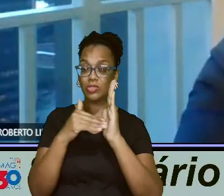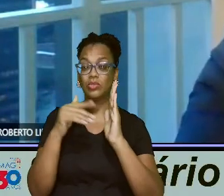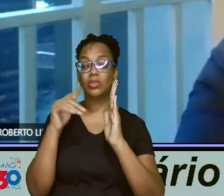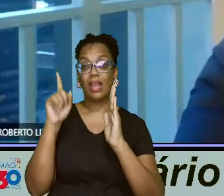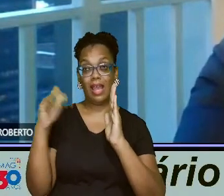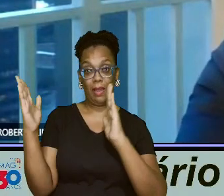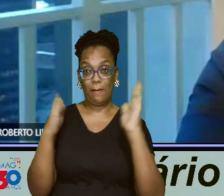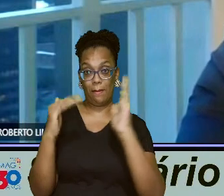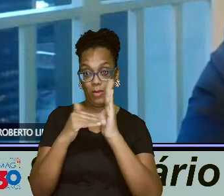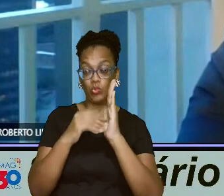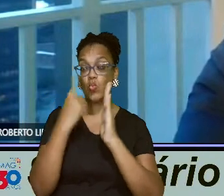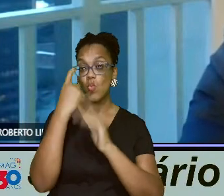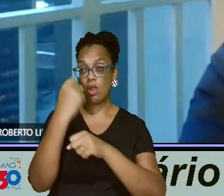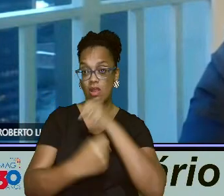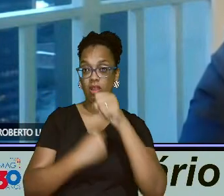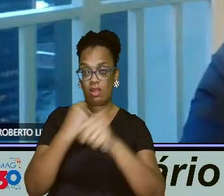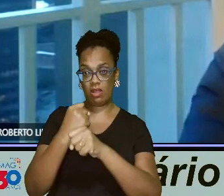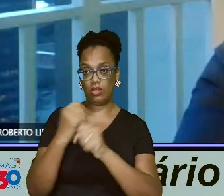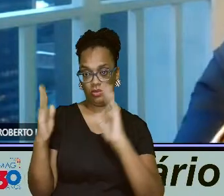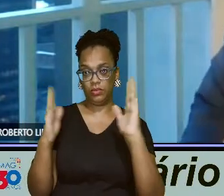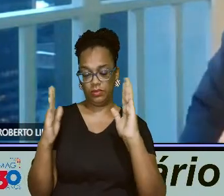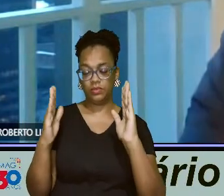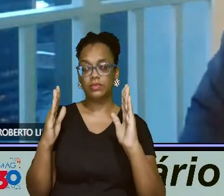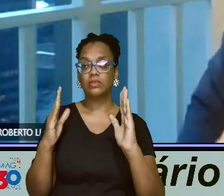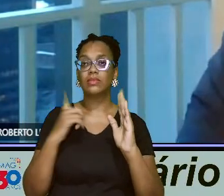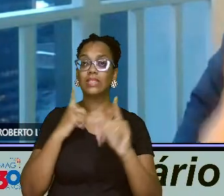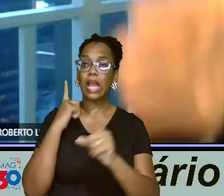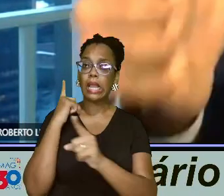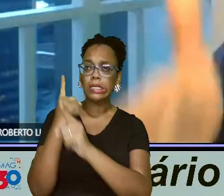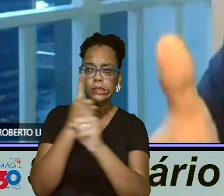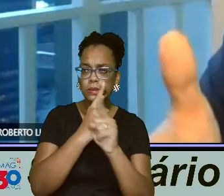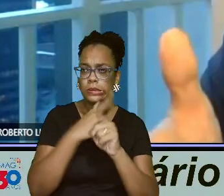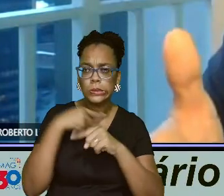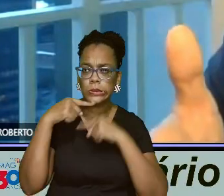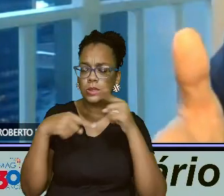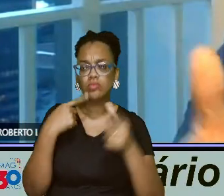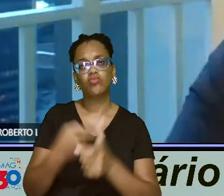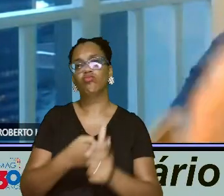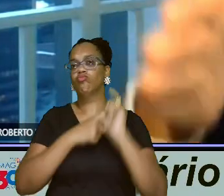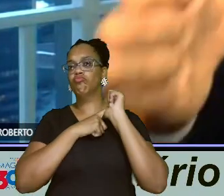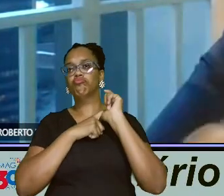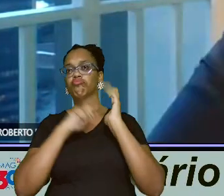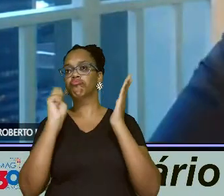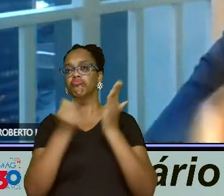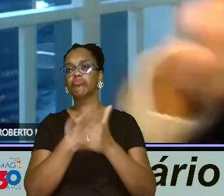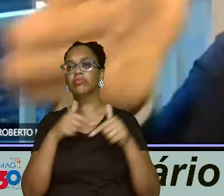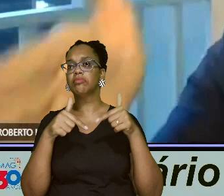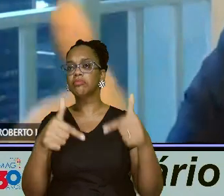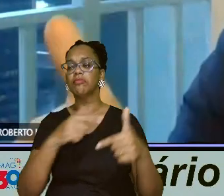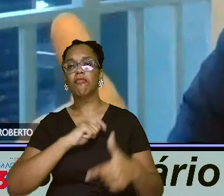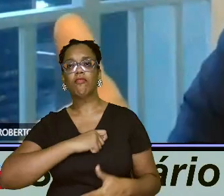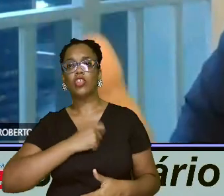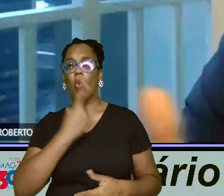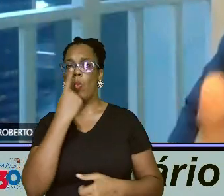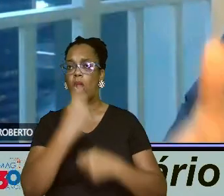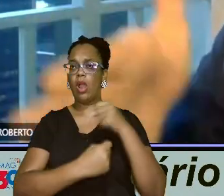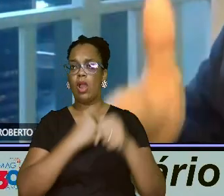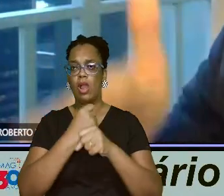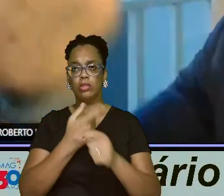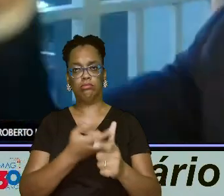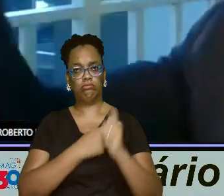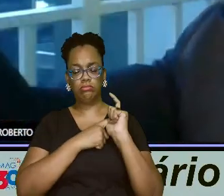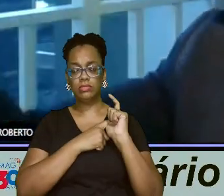né? Não localizados os bens, o devedor suspende a execução fiscal por um ano, né? E após o término desse um